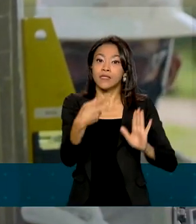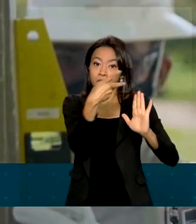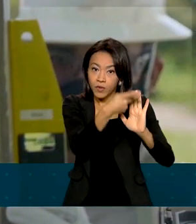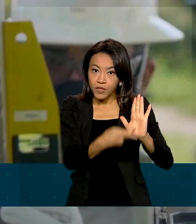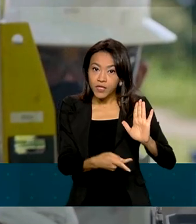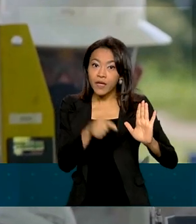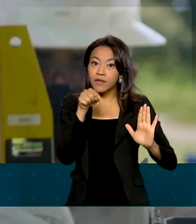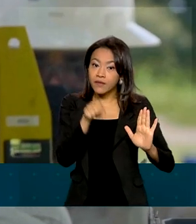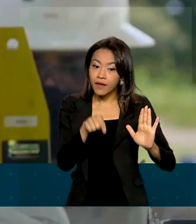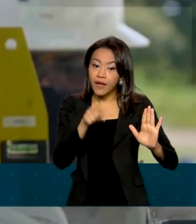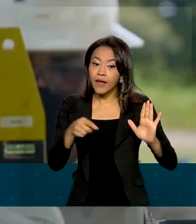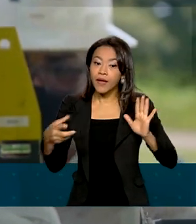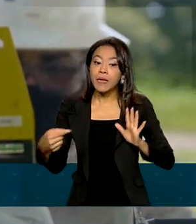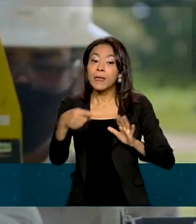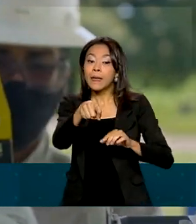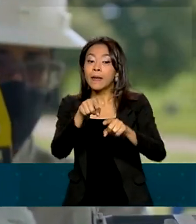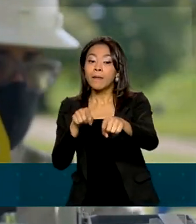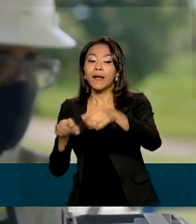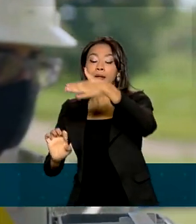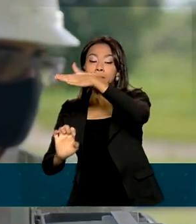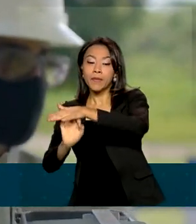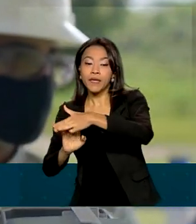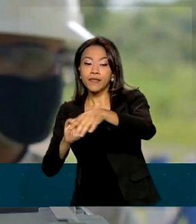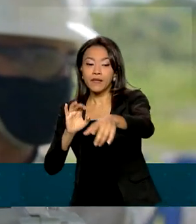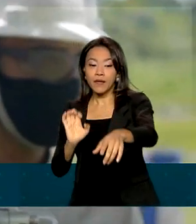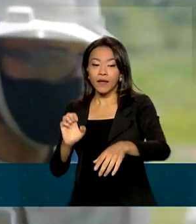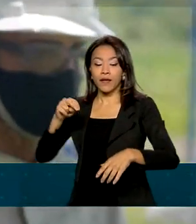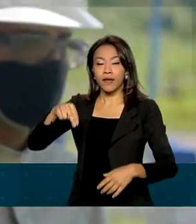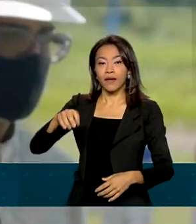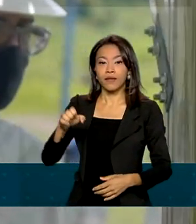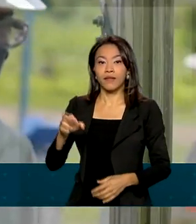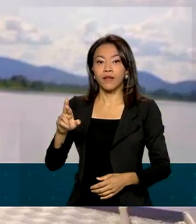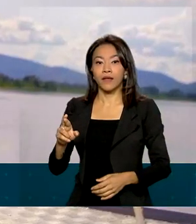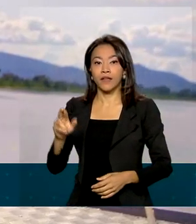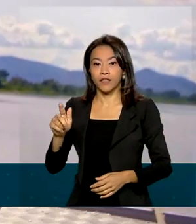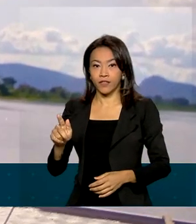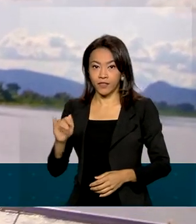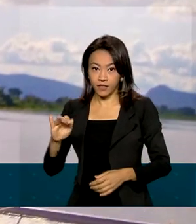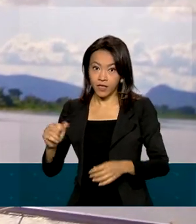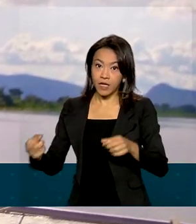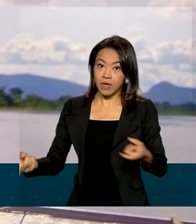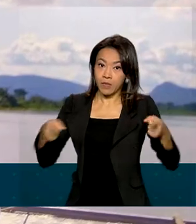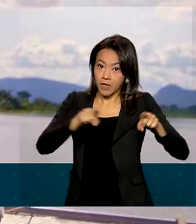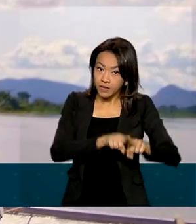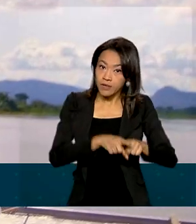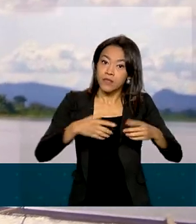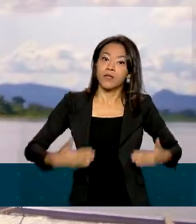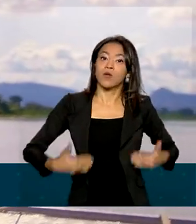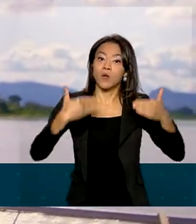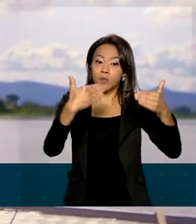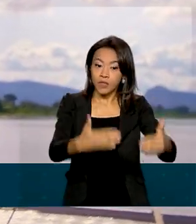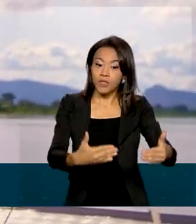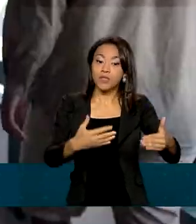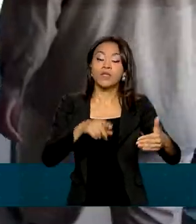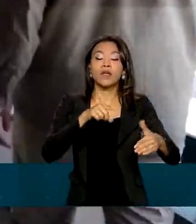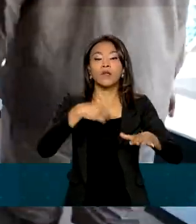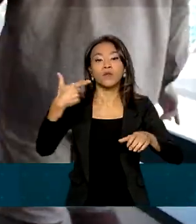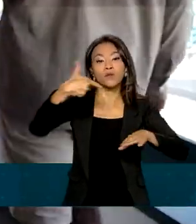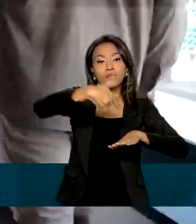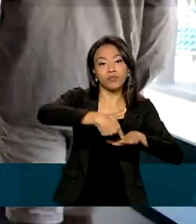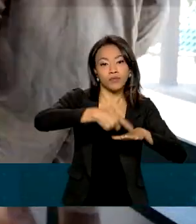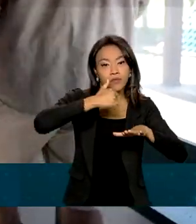desenvolvido pela Energisa em parceria com o ministério de Minas e energia Agência Nacional de Energia Elétrica